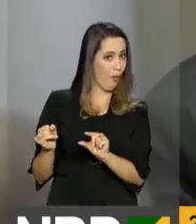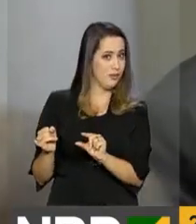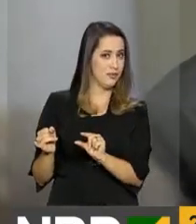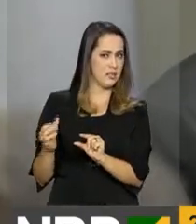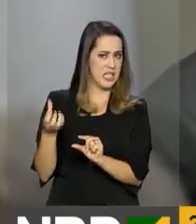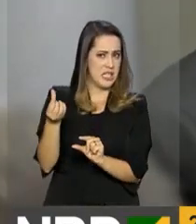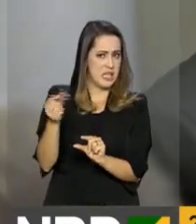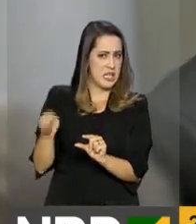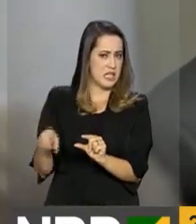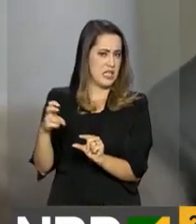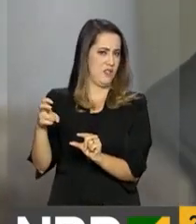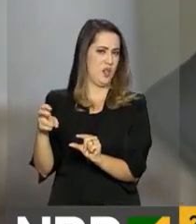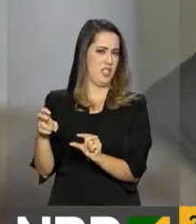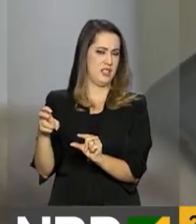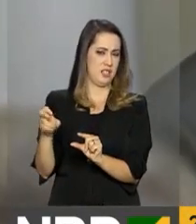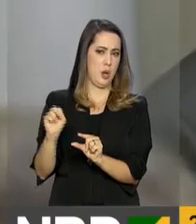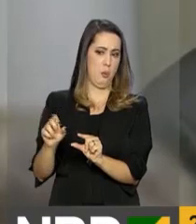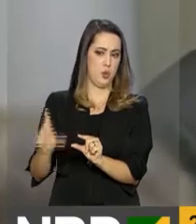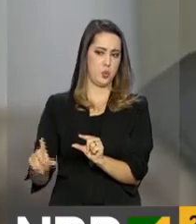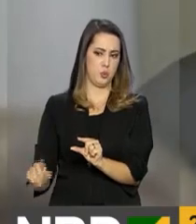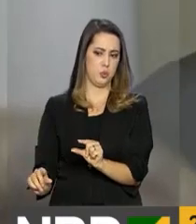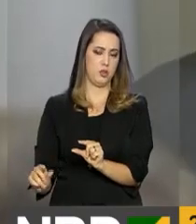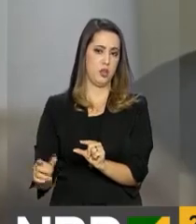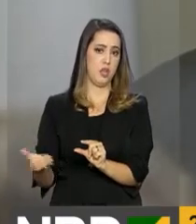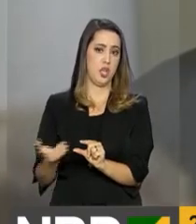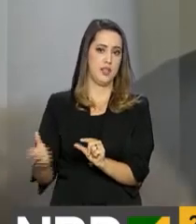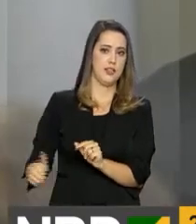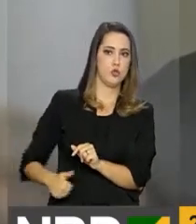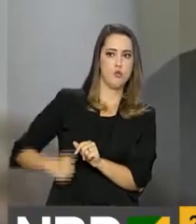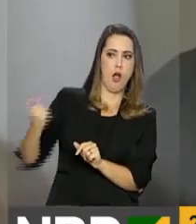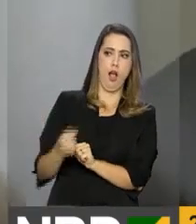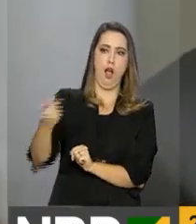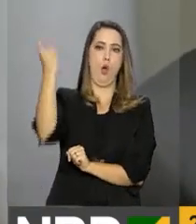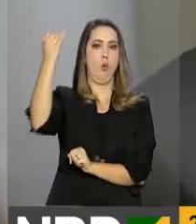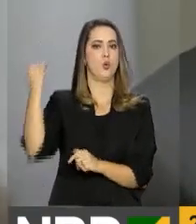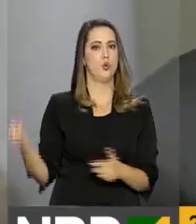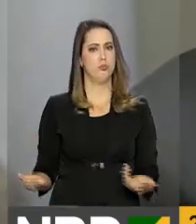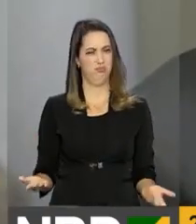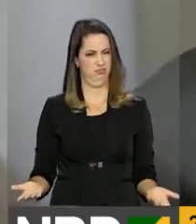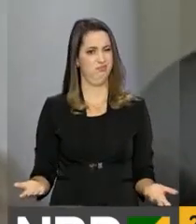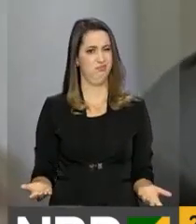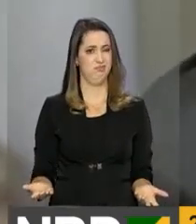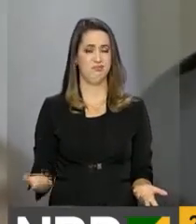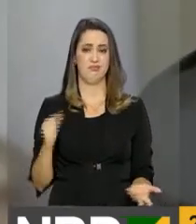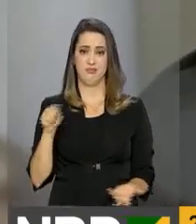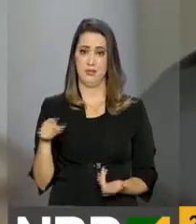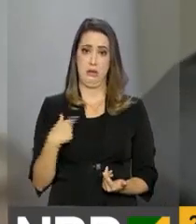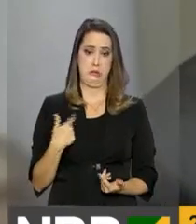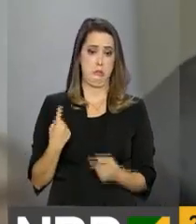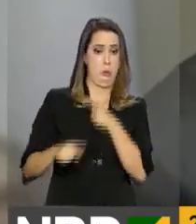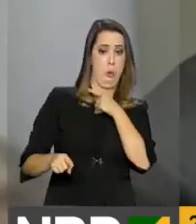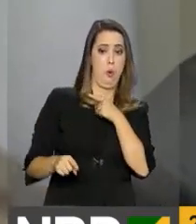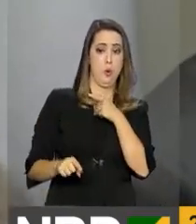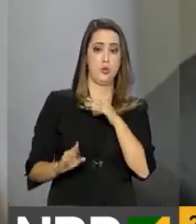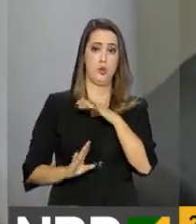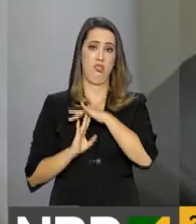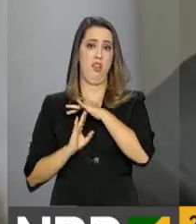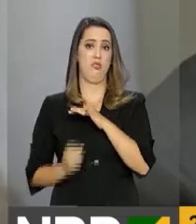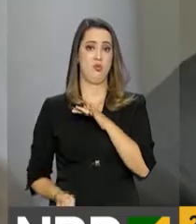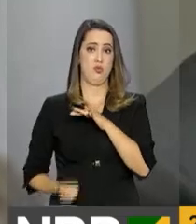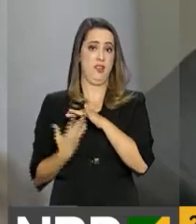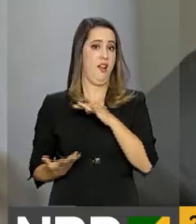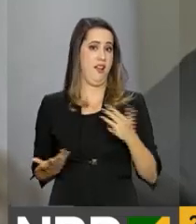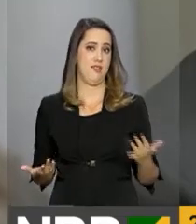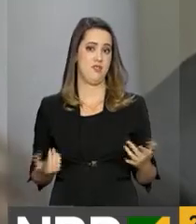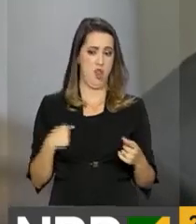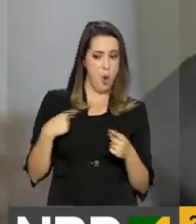de 6,5, que pode até reduzir, eu quero é 14,25, não é? Eu sou contra o teto dos gastos públicos, eu sou